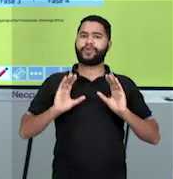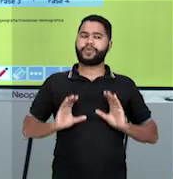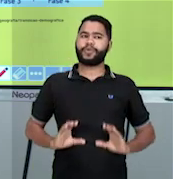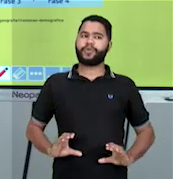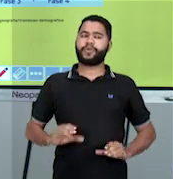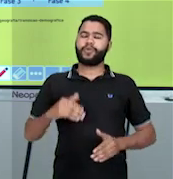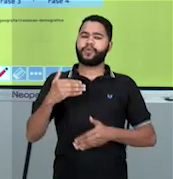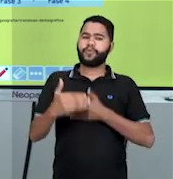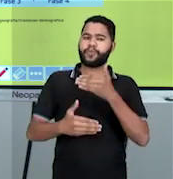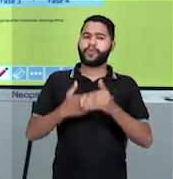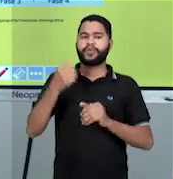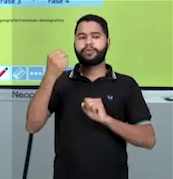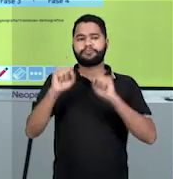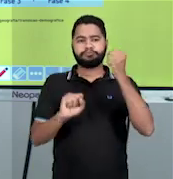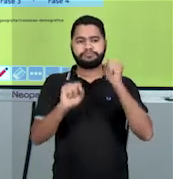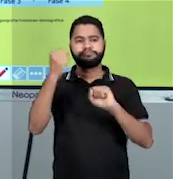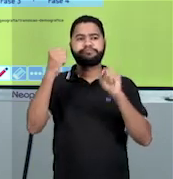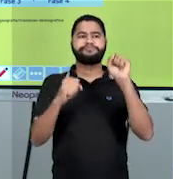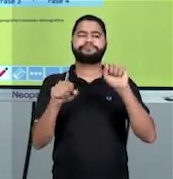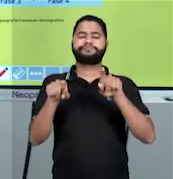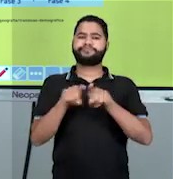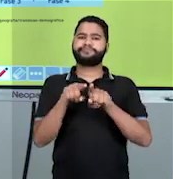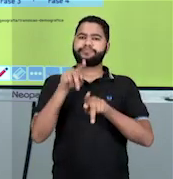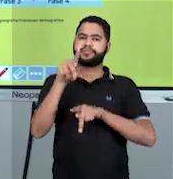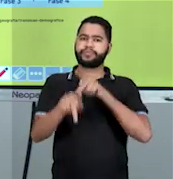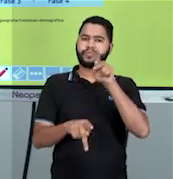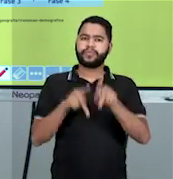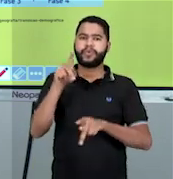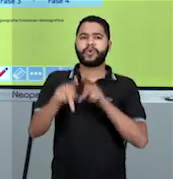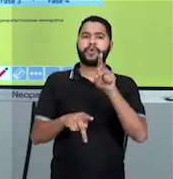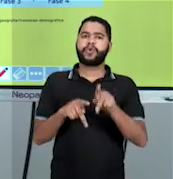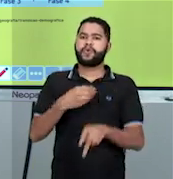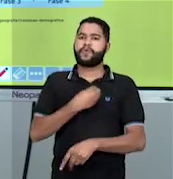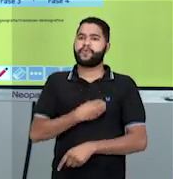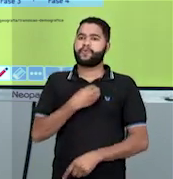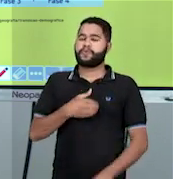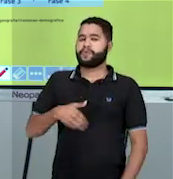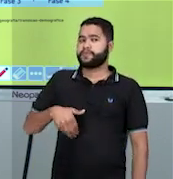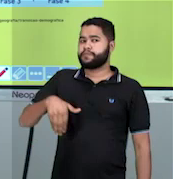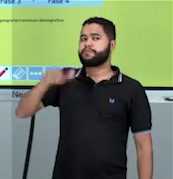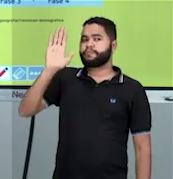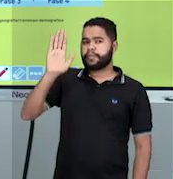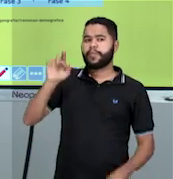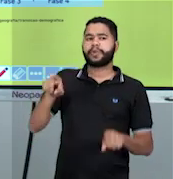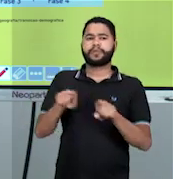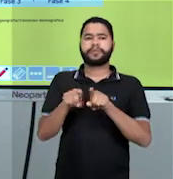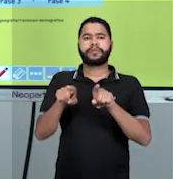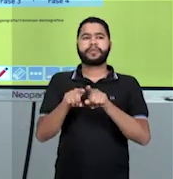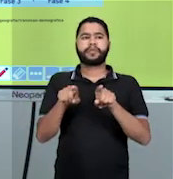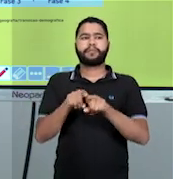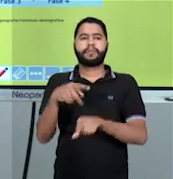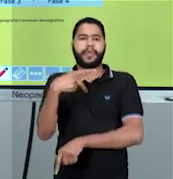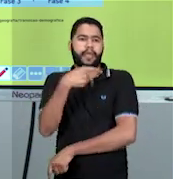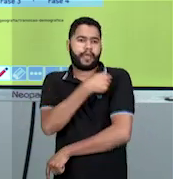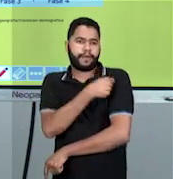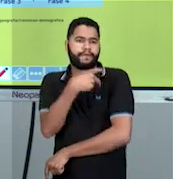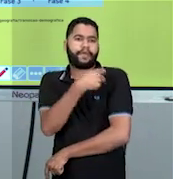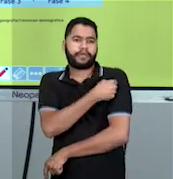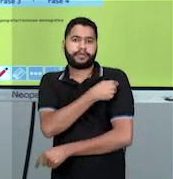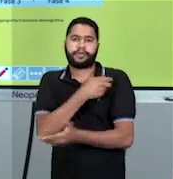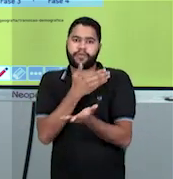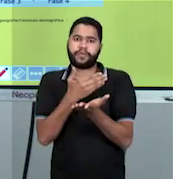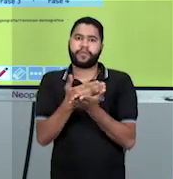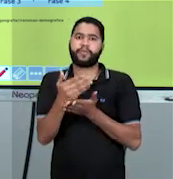a ter um processo de industrialização, a população vai viver um pouco mais, você vai ter já as primeiras vacinas que já vão